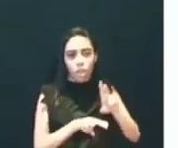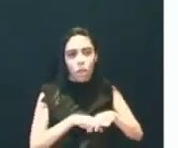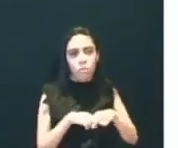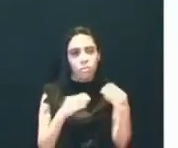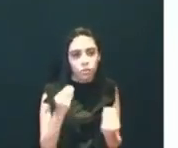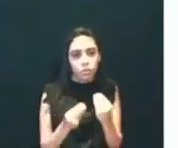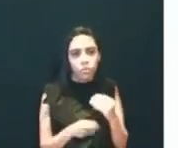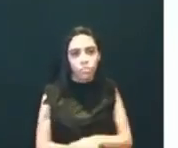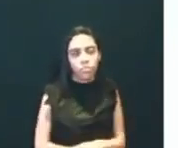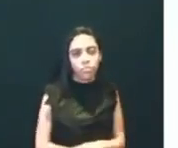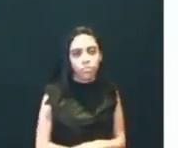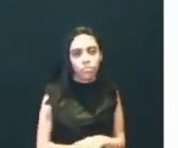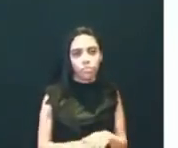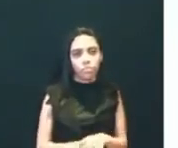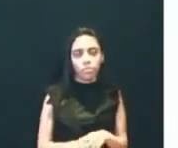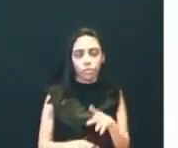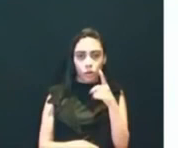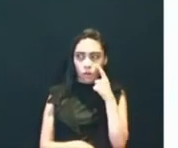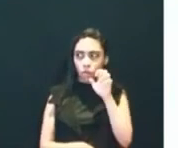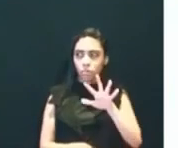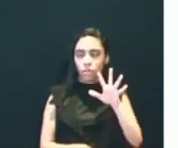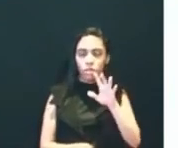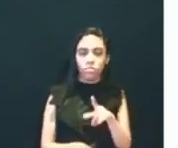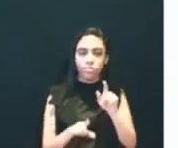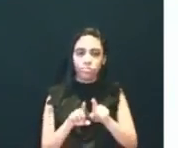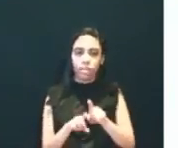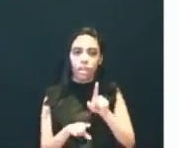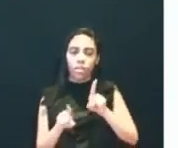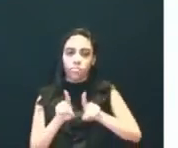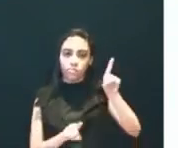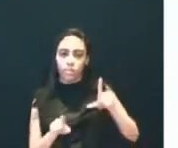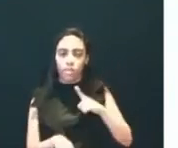por aí, vendo esse gráfico, eu já tiro de